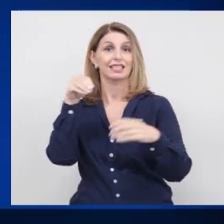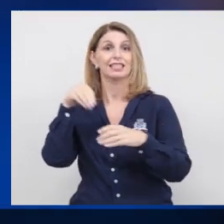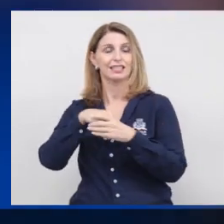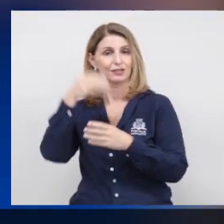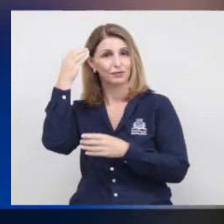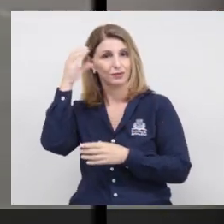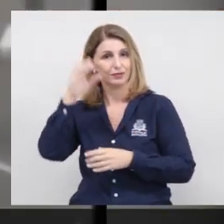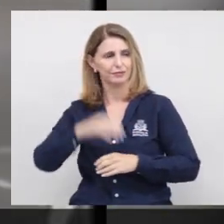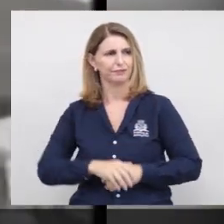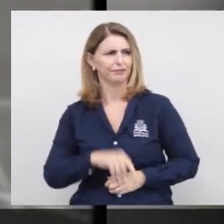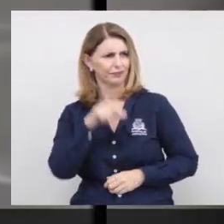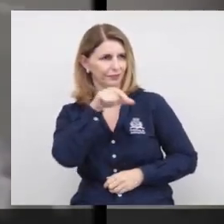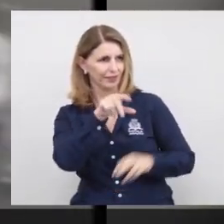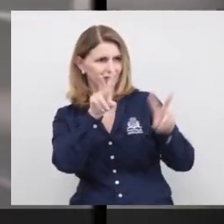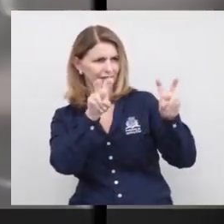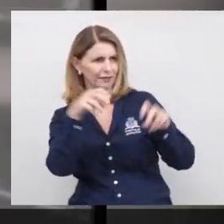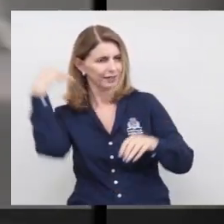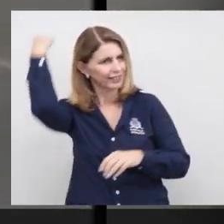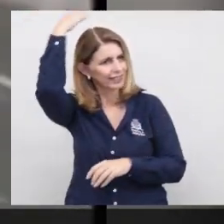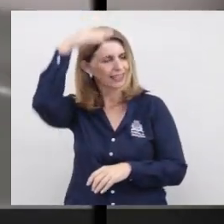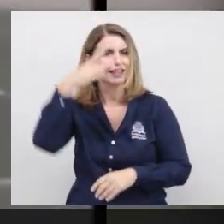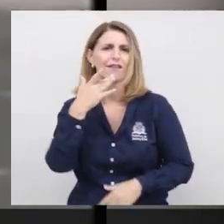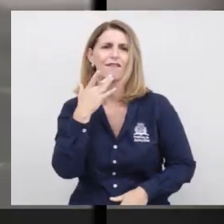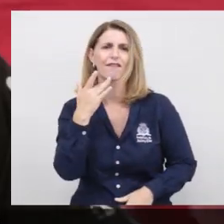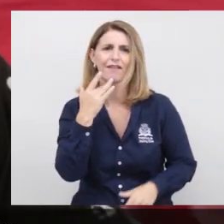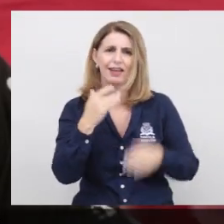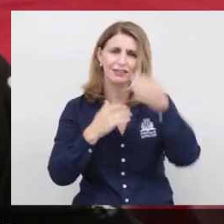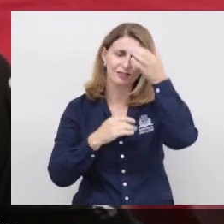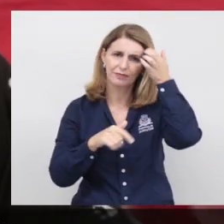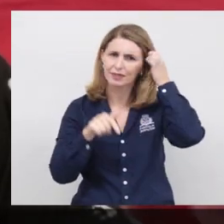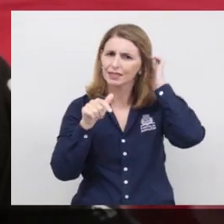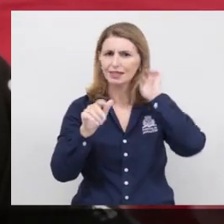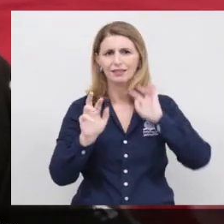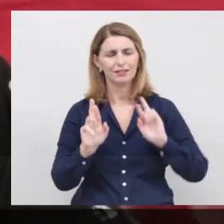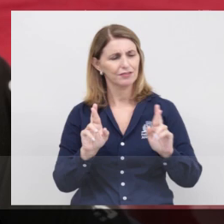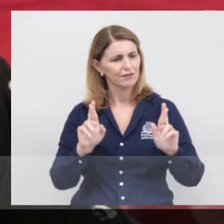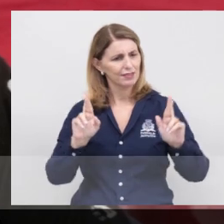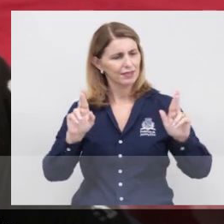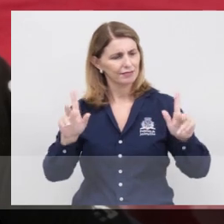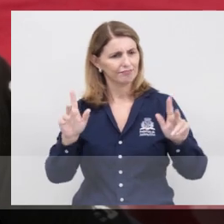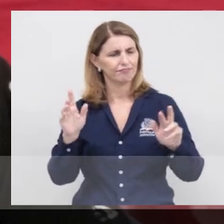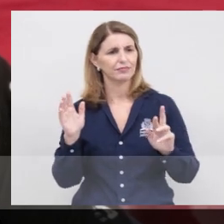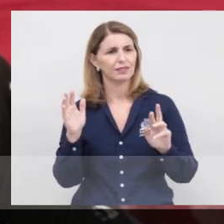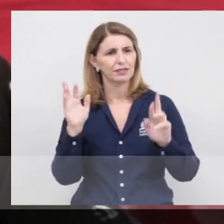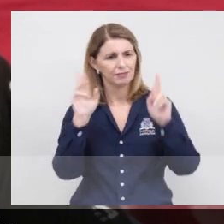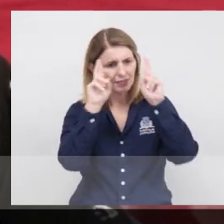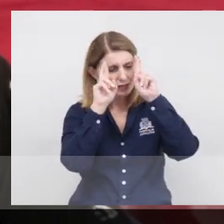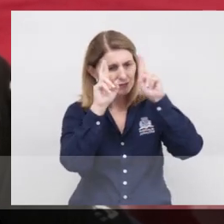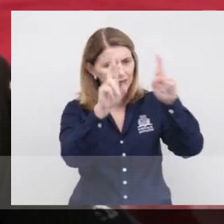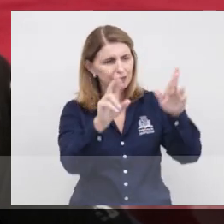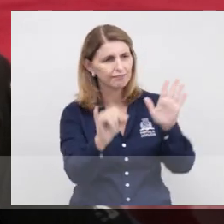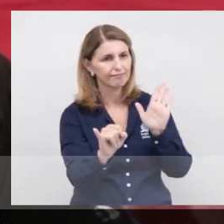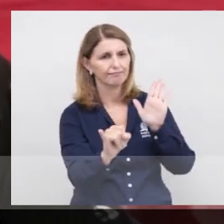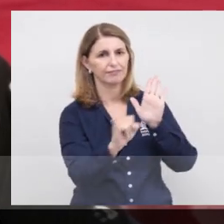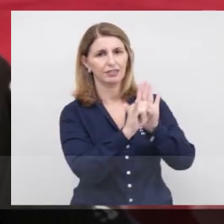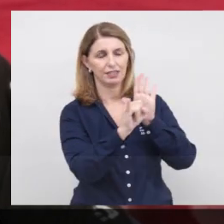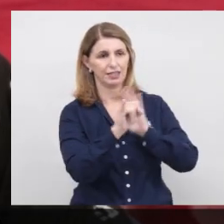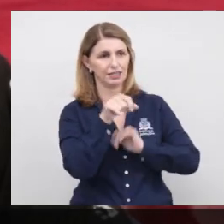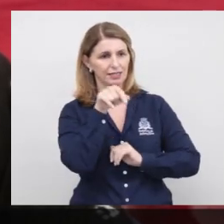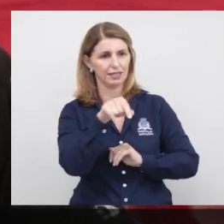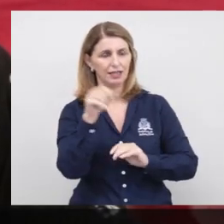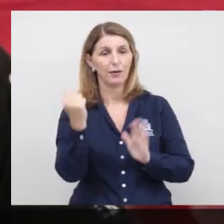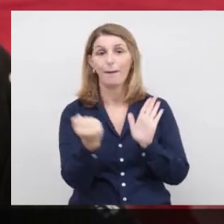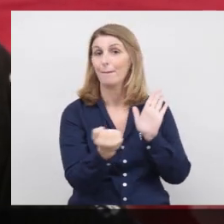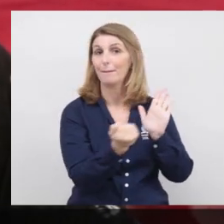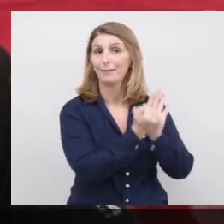referências dentro do Curitiba falar de ti fácil é referência é respeito é a identidade